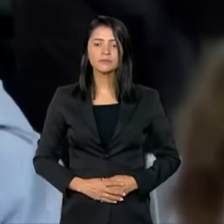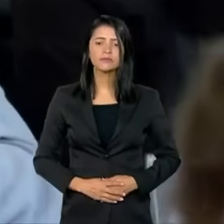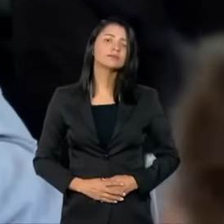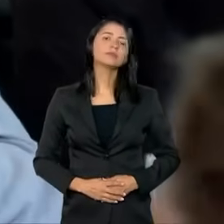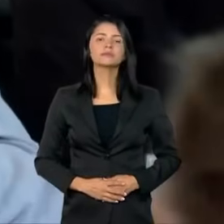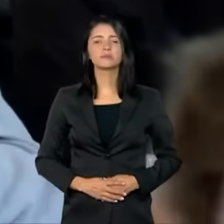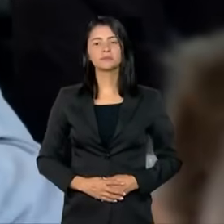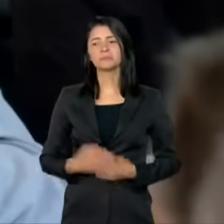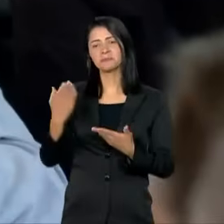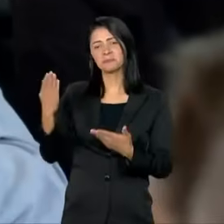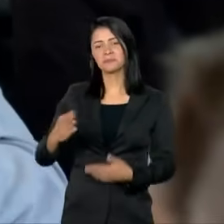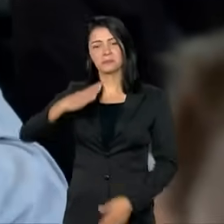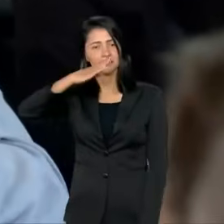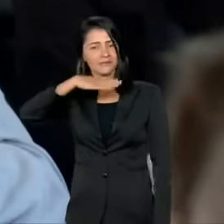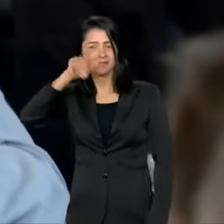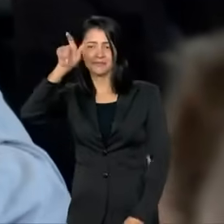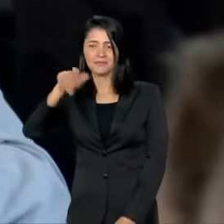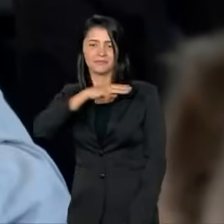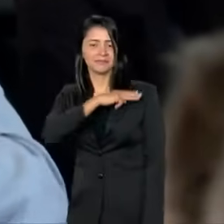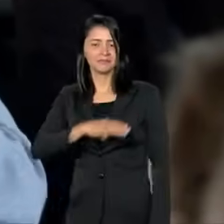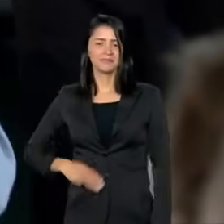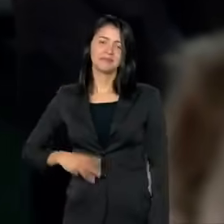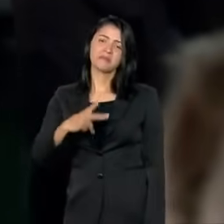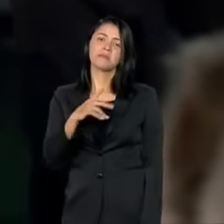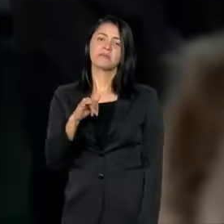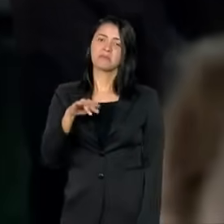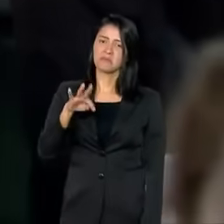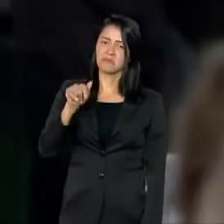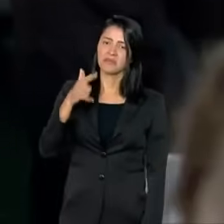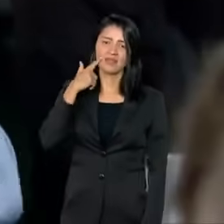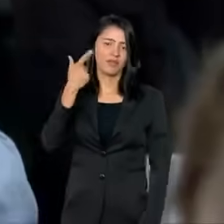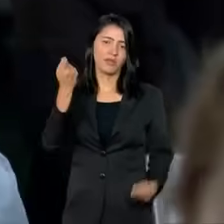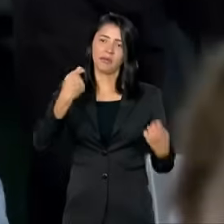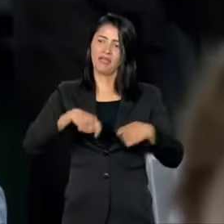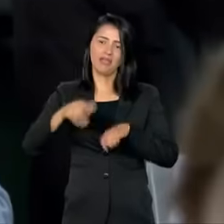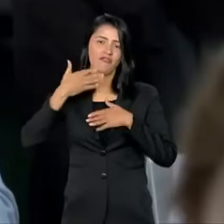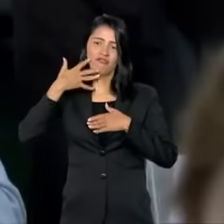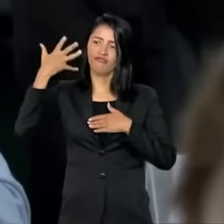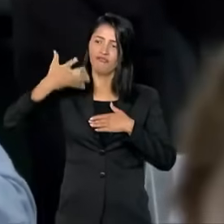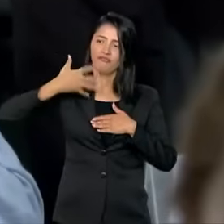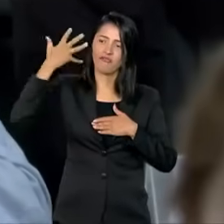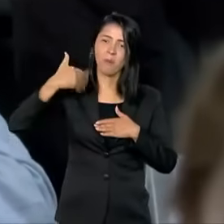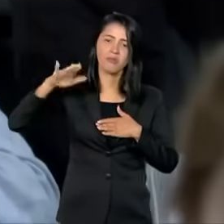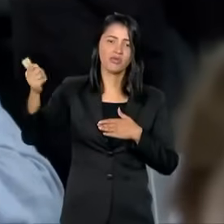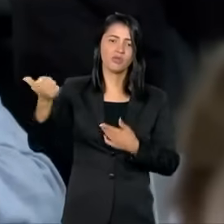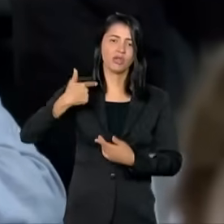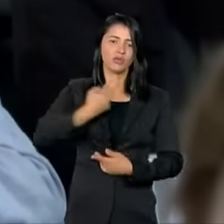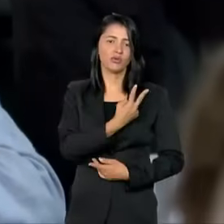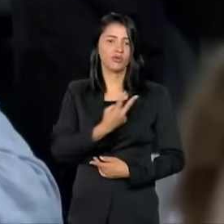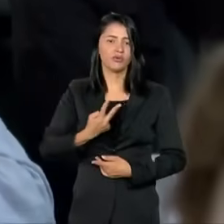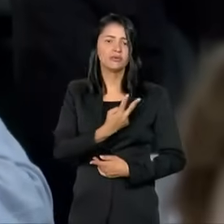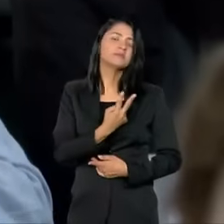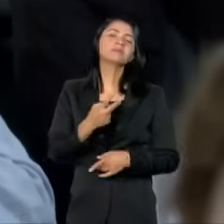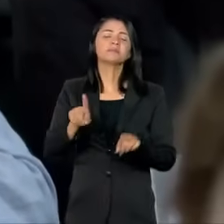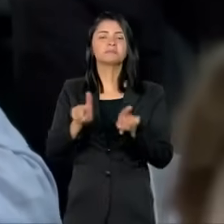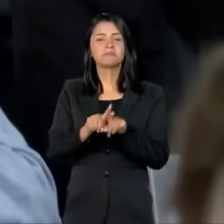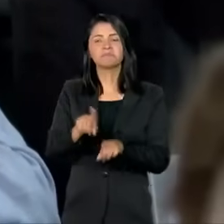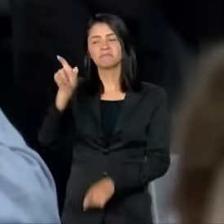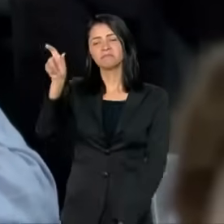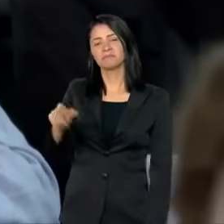O nosso Pimenta, que eu não fiz apresentar, porque você conhece, porque ele falou mais do que eu e você junto. O nosso companheiro,